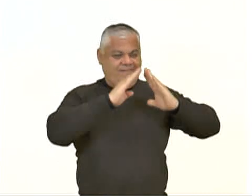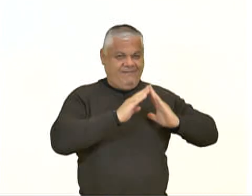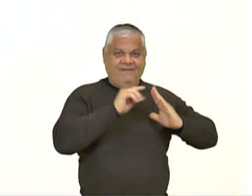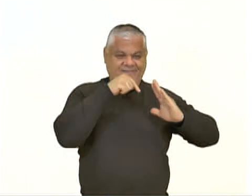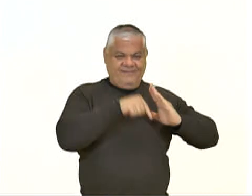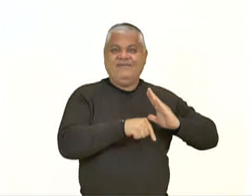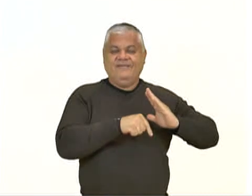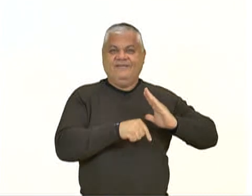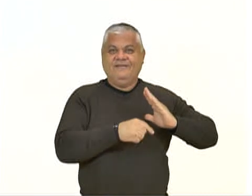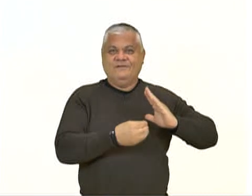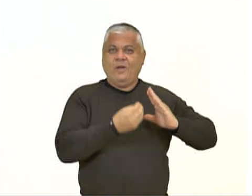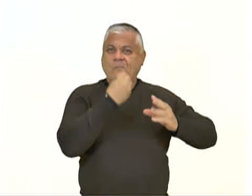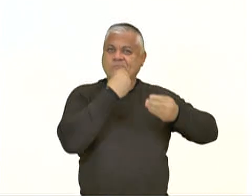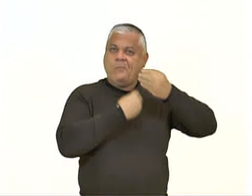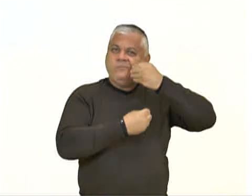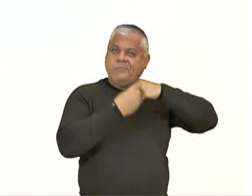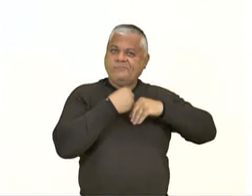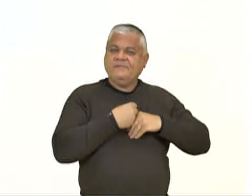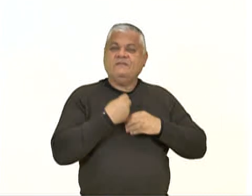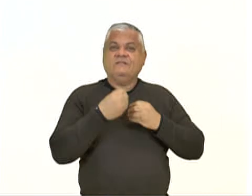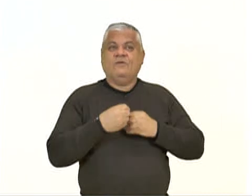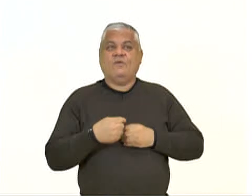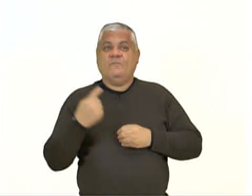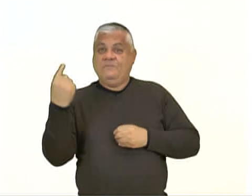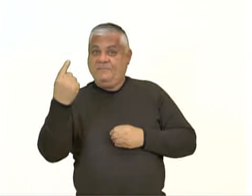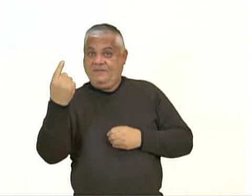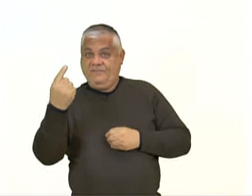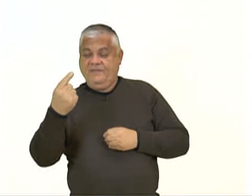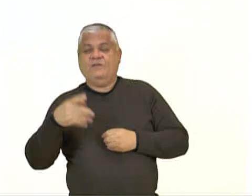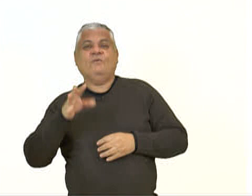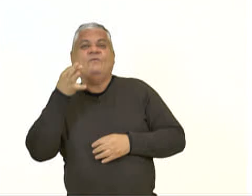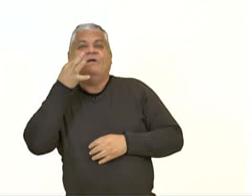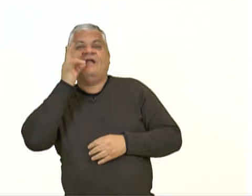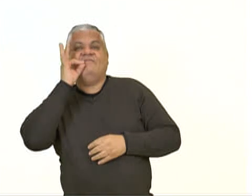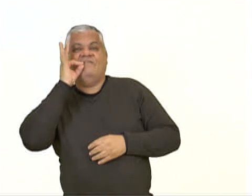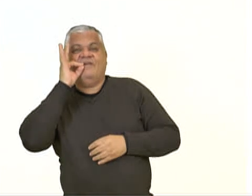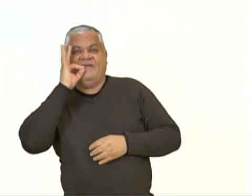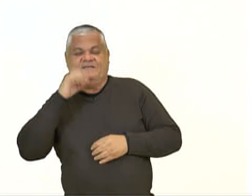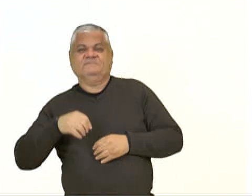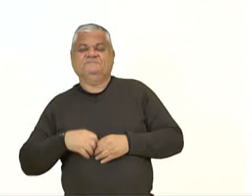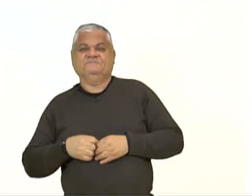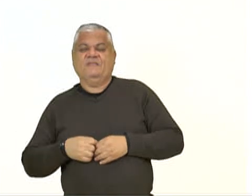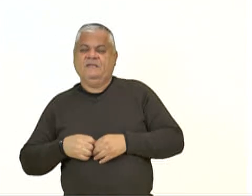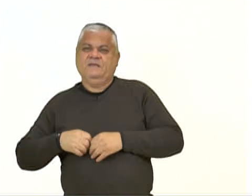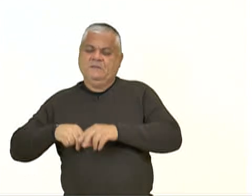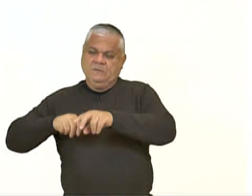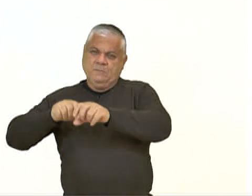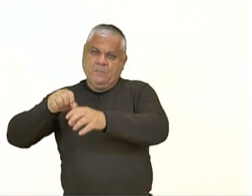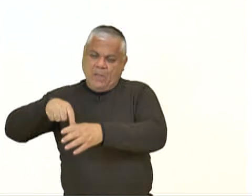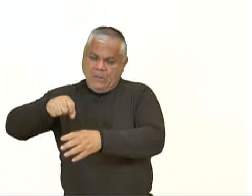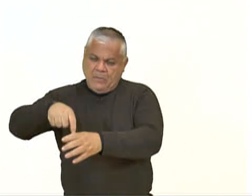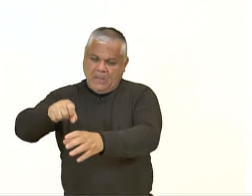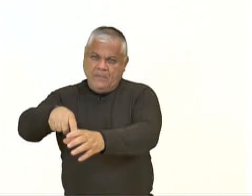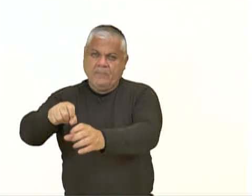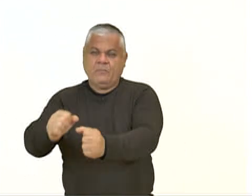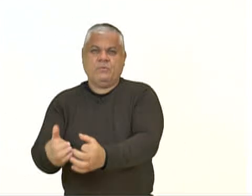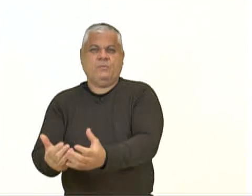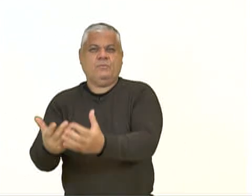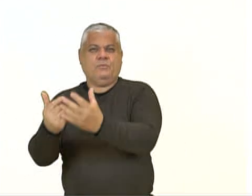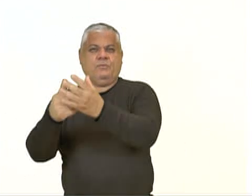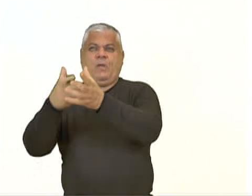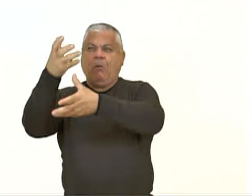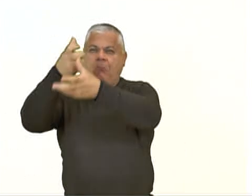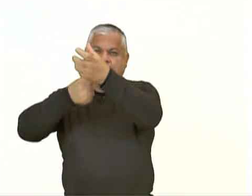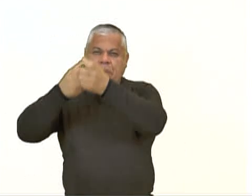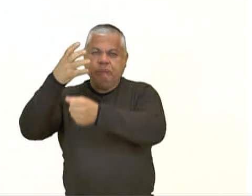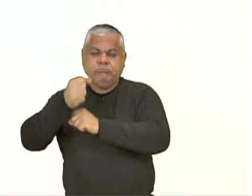ter ali nessa ordem, né? Aqui nós temos o café como um exemplo, desde o seu cultivo até chegar na mesa. Então,